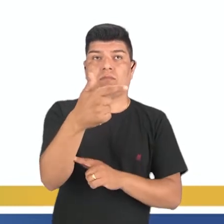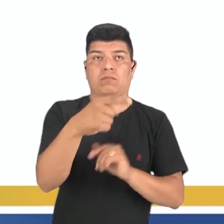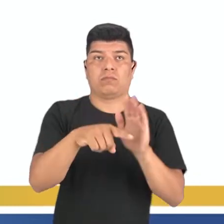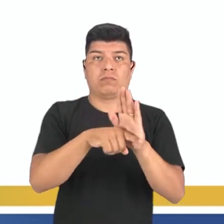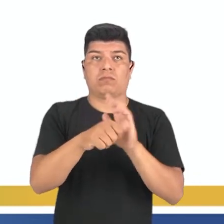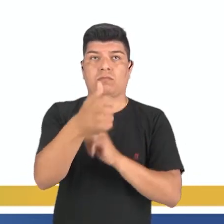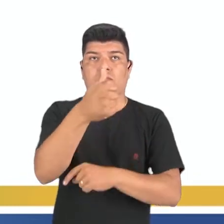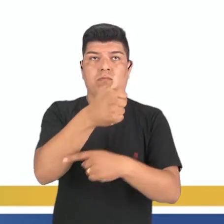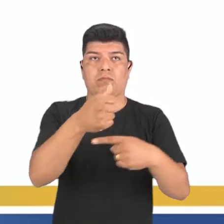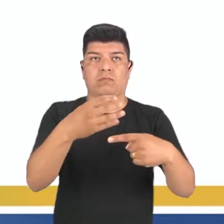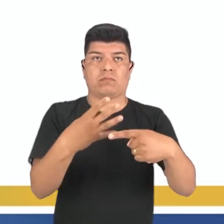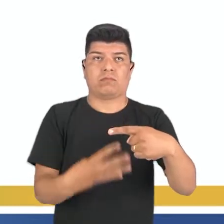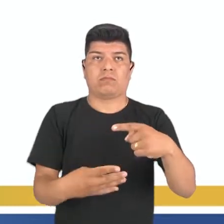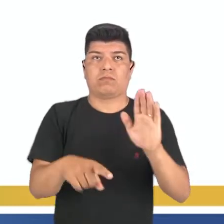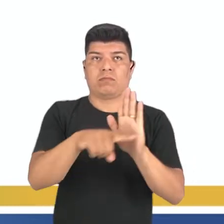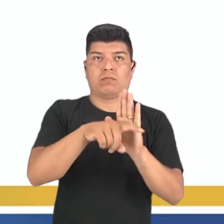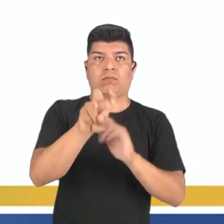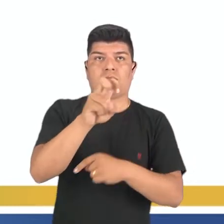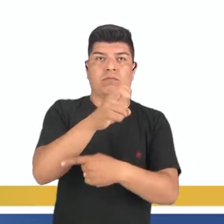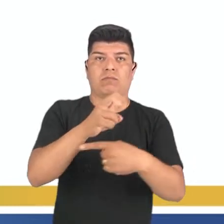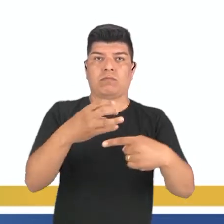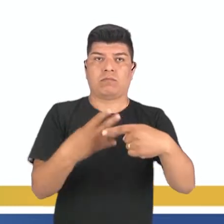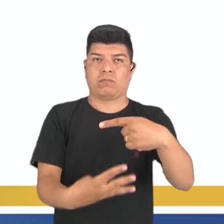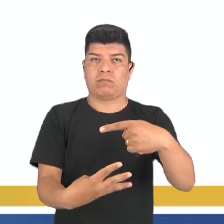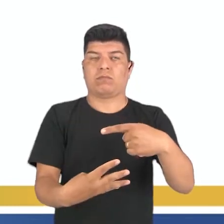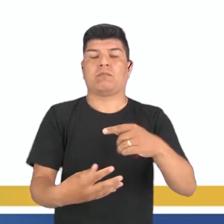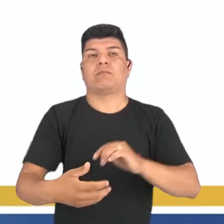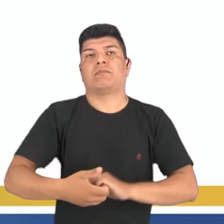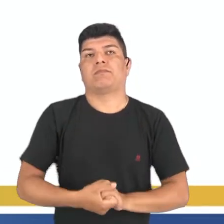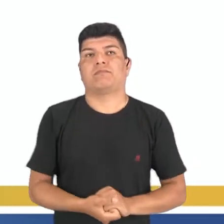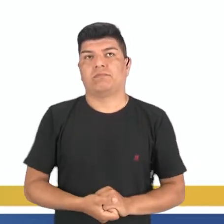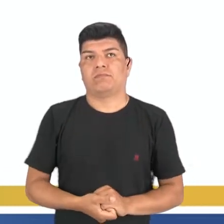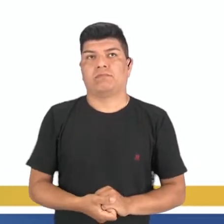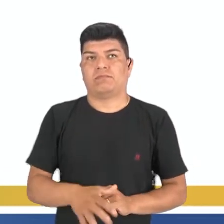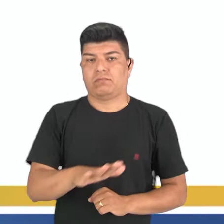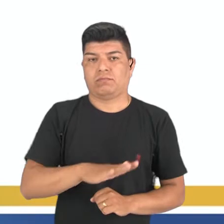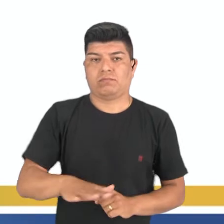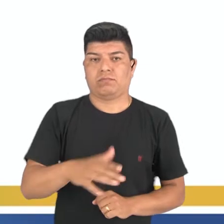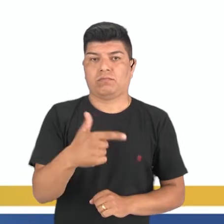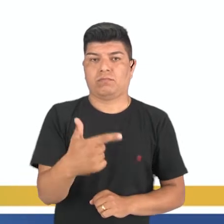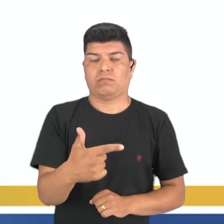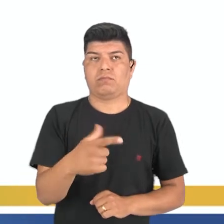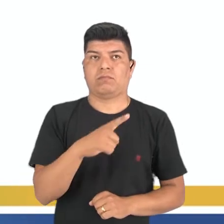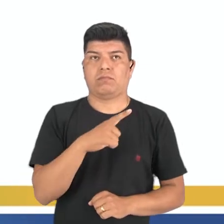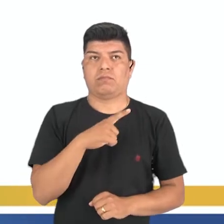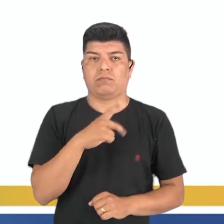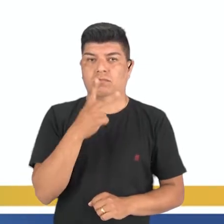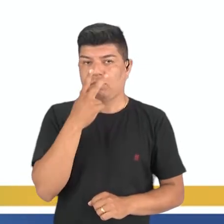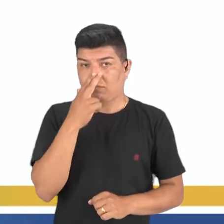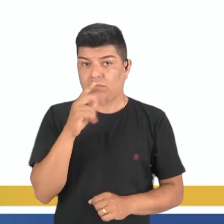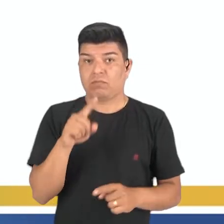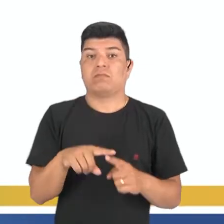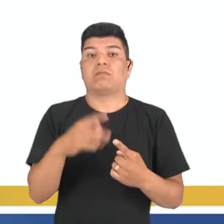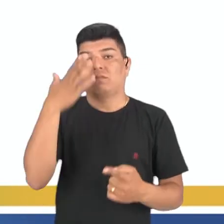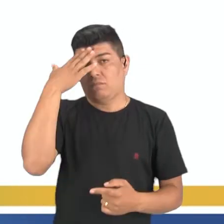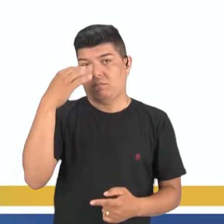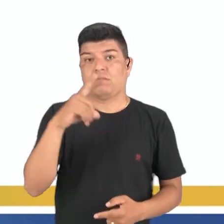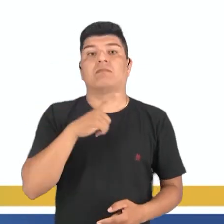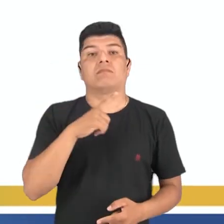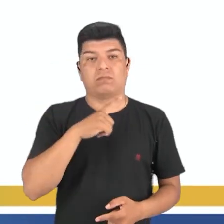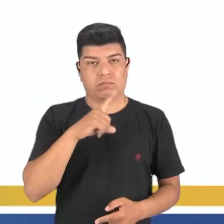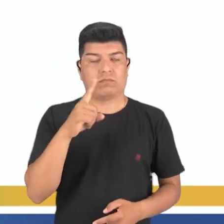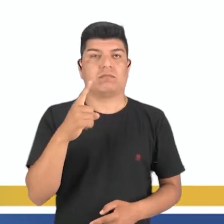2 menos 1/4, menos 5/4. Debaixo do 2, não aparece, mas você sabe quem está